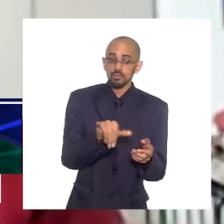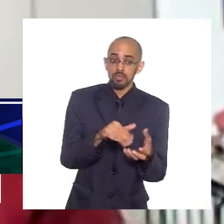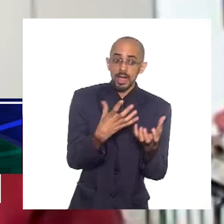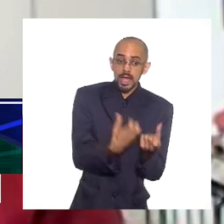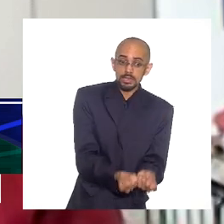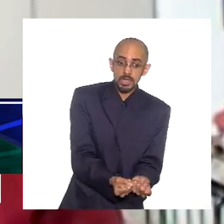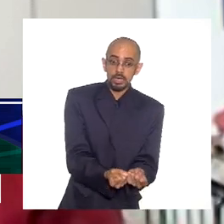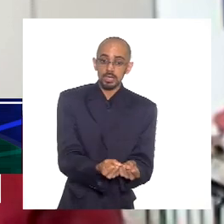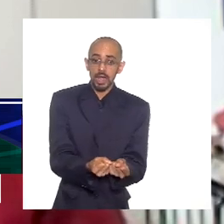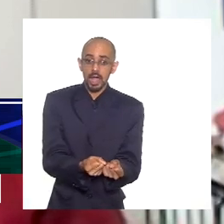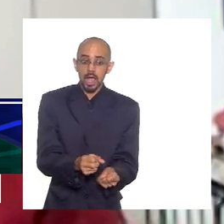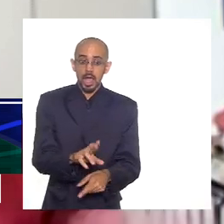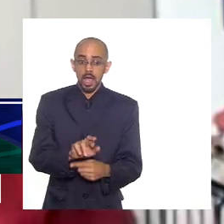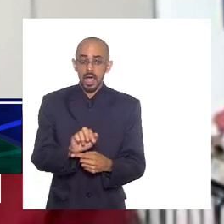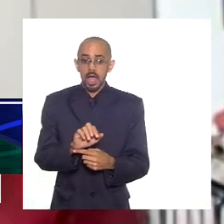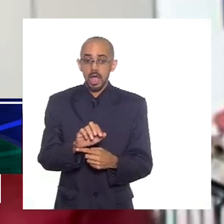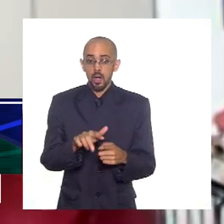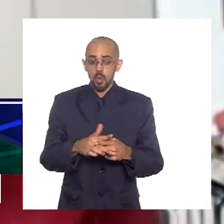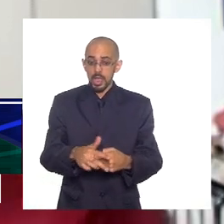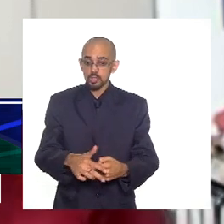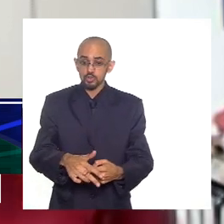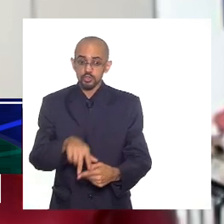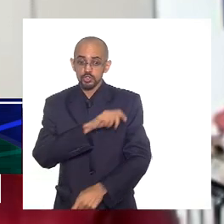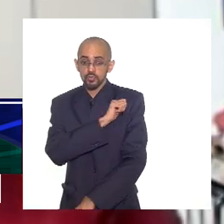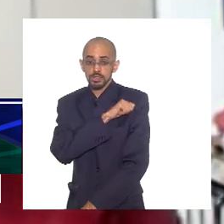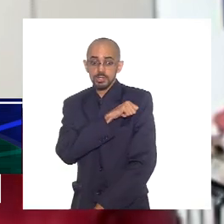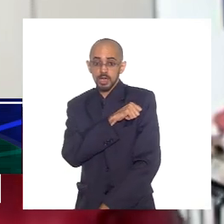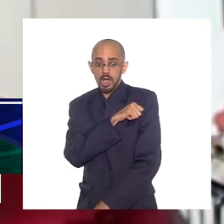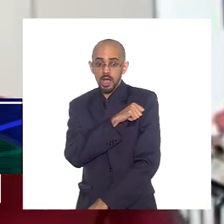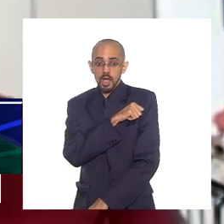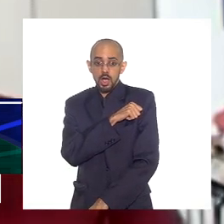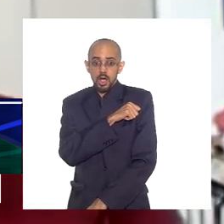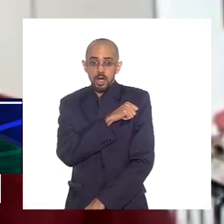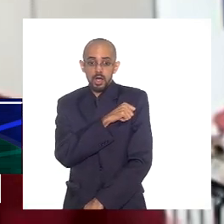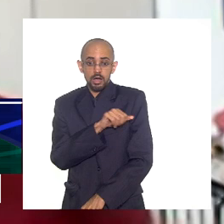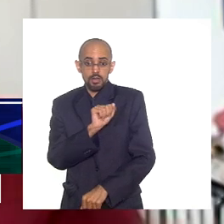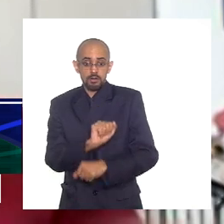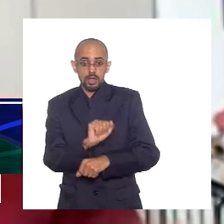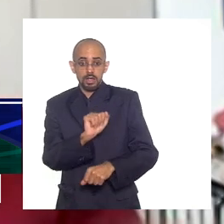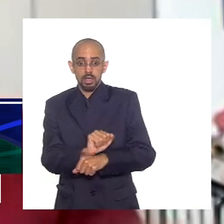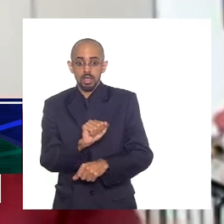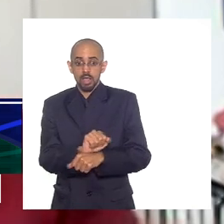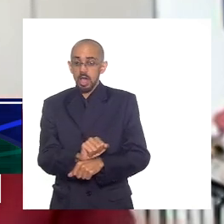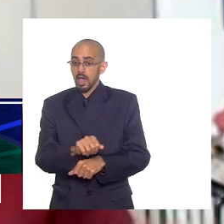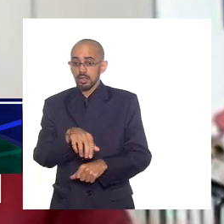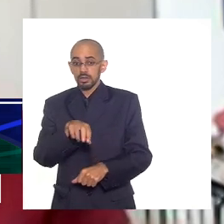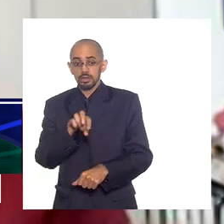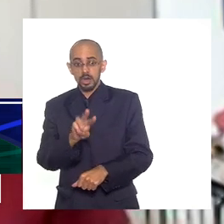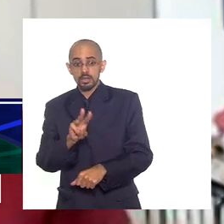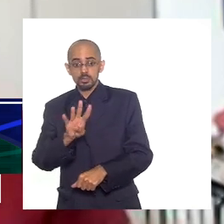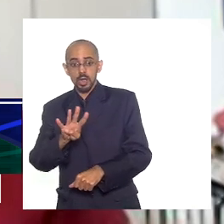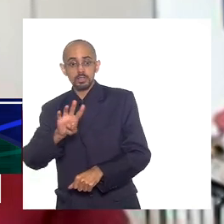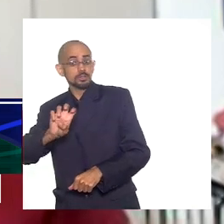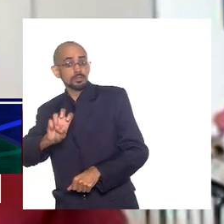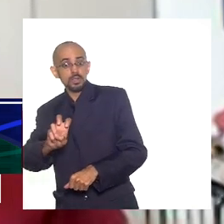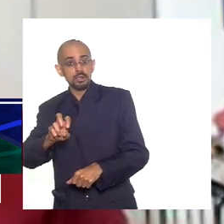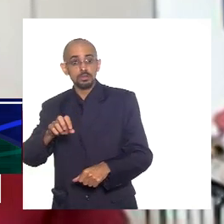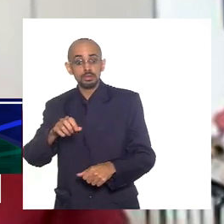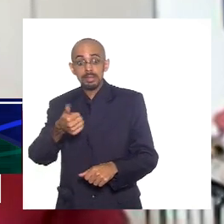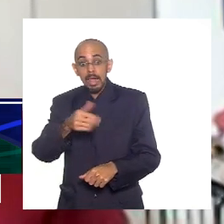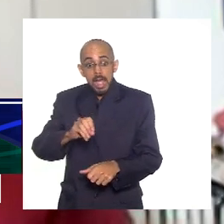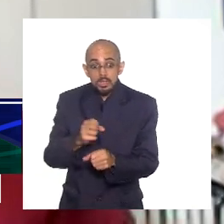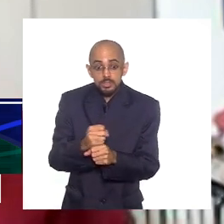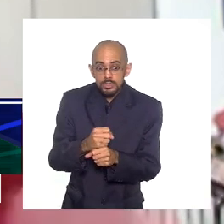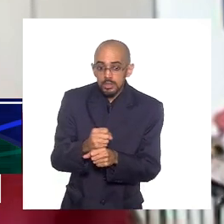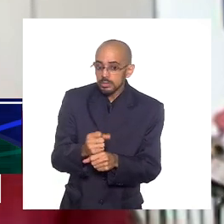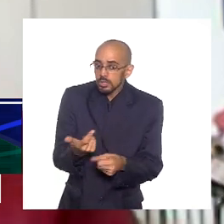de recuperação fiscal e os servidores ficarem mais 3, 4, 5, até 10 anos sem nenhuma forma de recomposição de perdas.